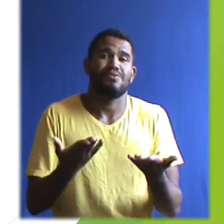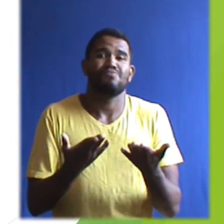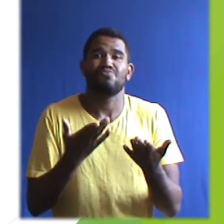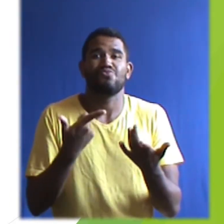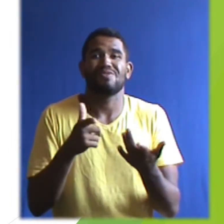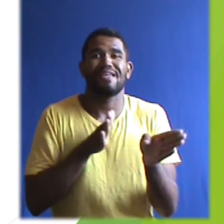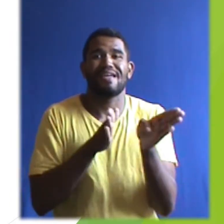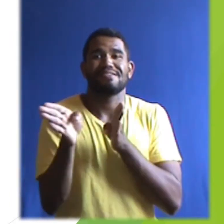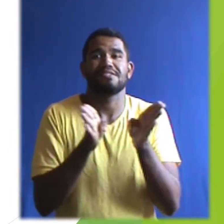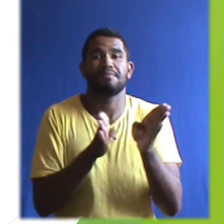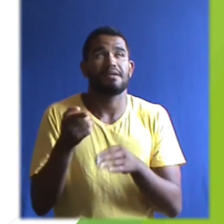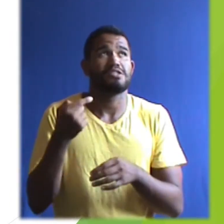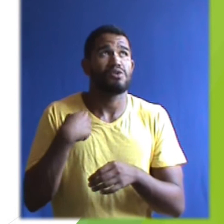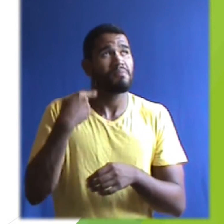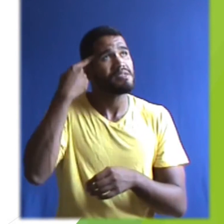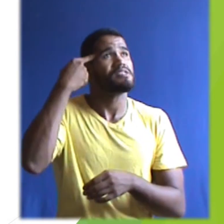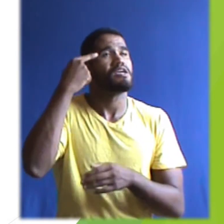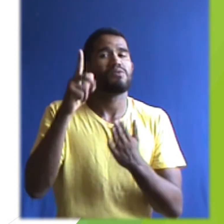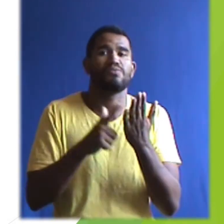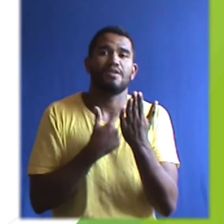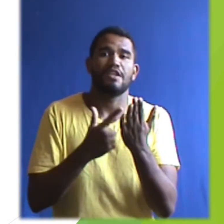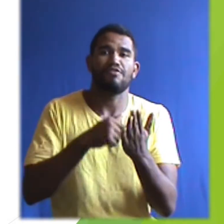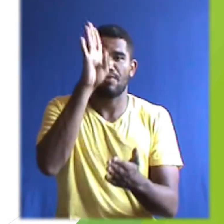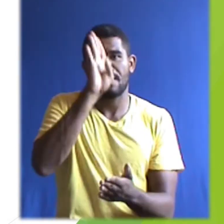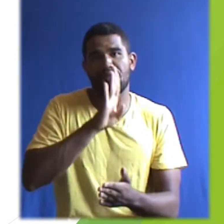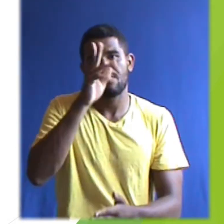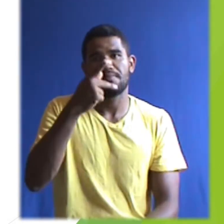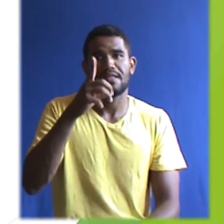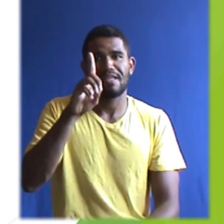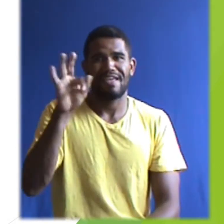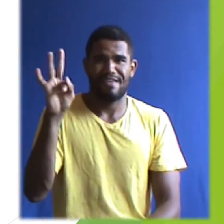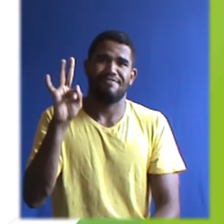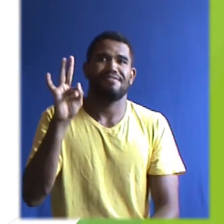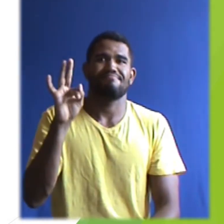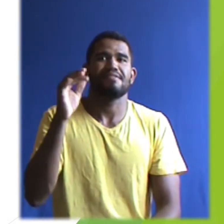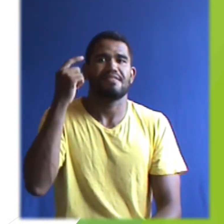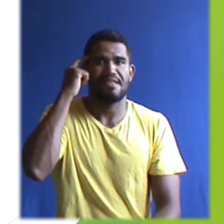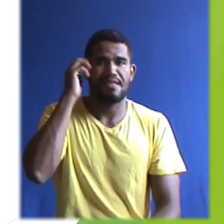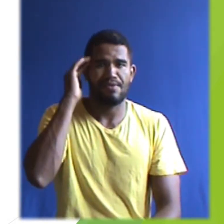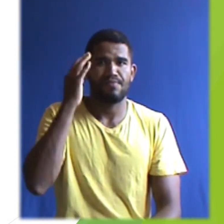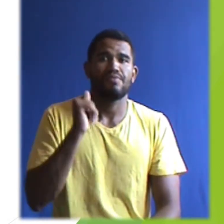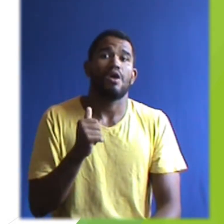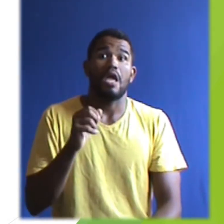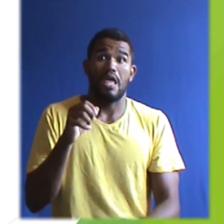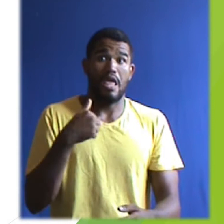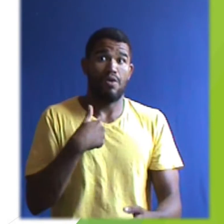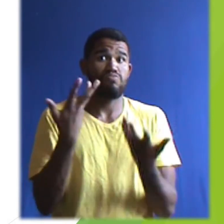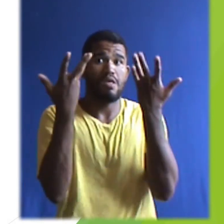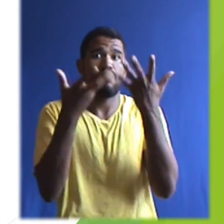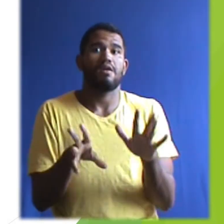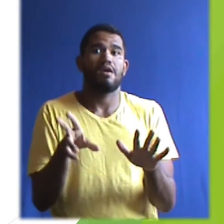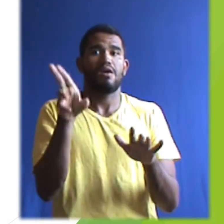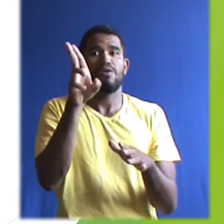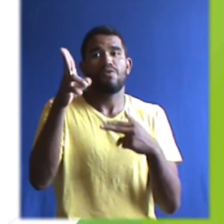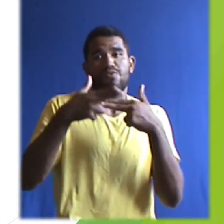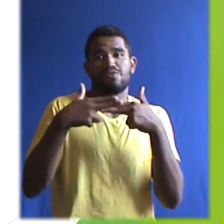de vocês. Não tem nenhum e-book ou nenhum livro que seja disponibilizado gratuitamente em PDF. Por esse motivo, não vai dar para a